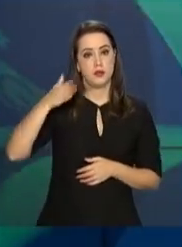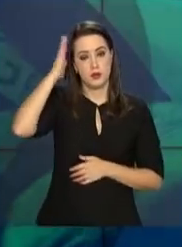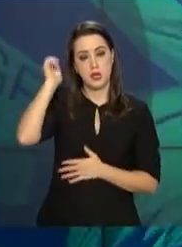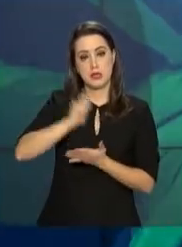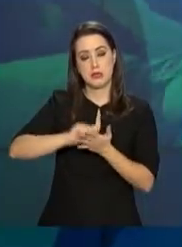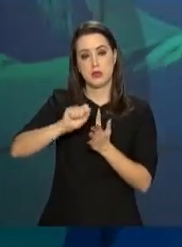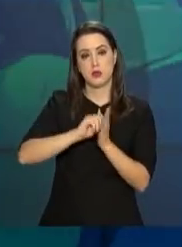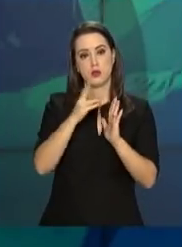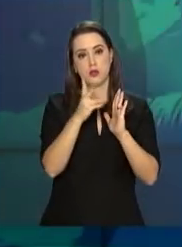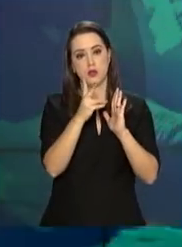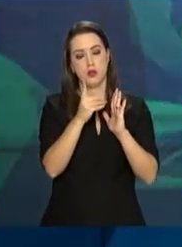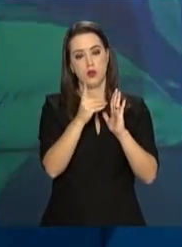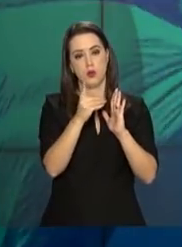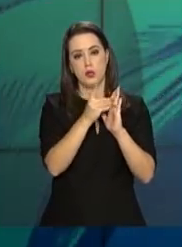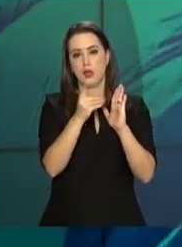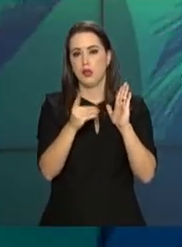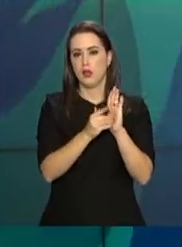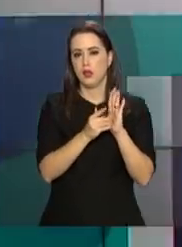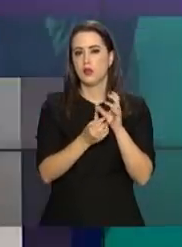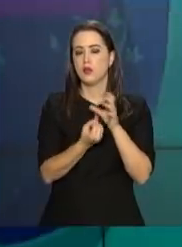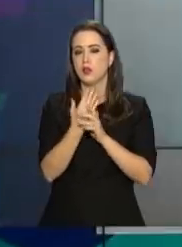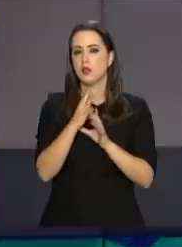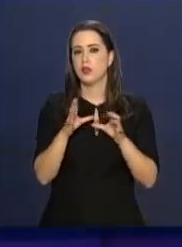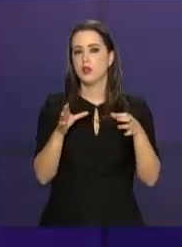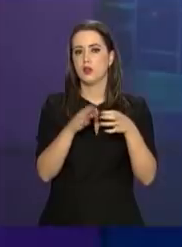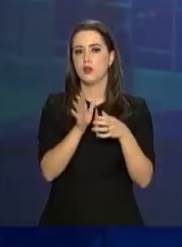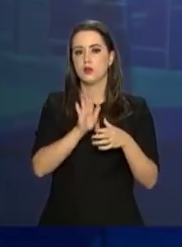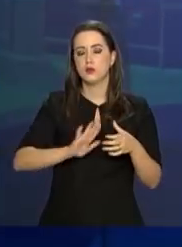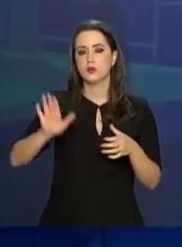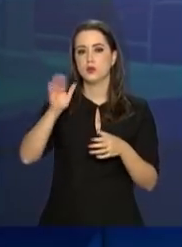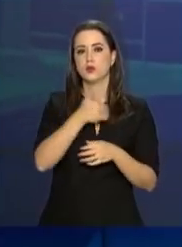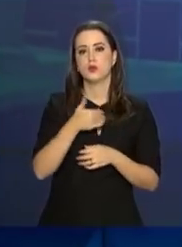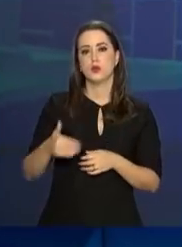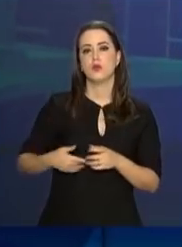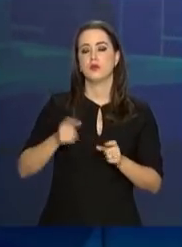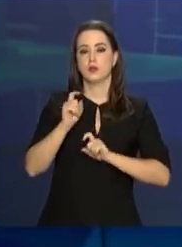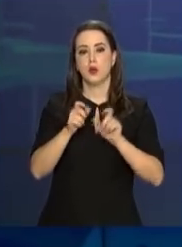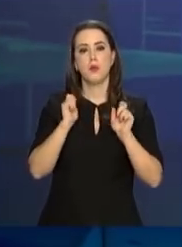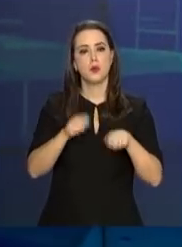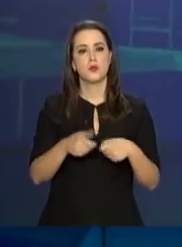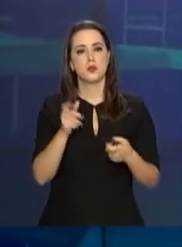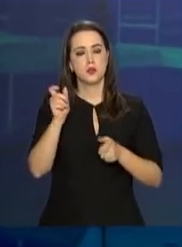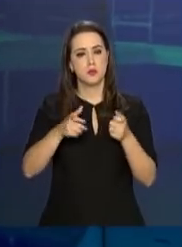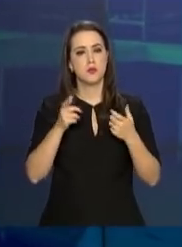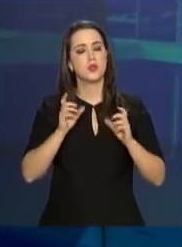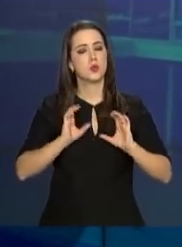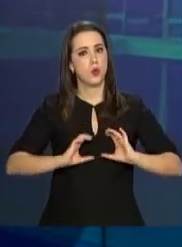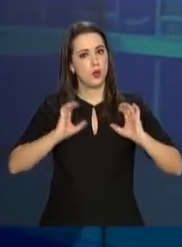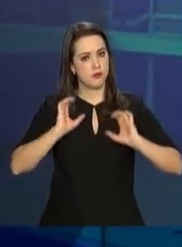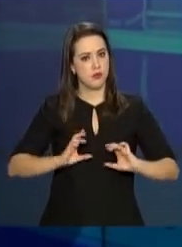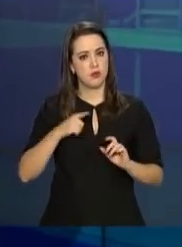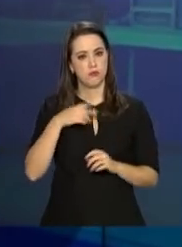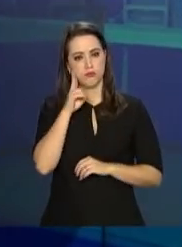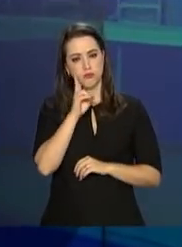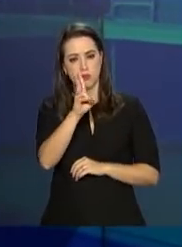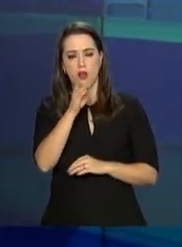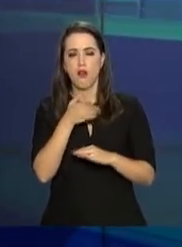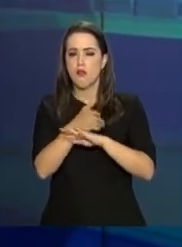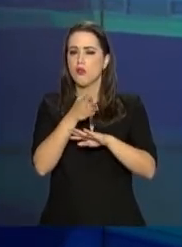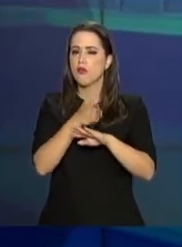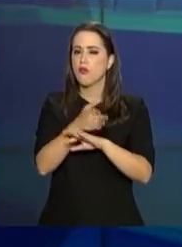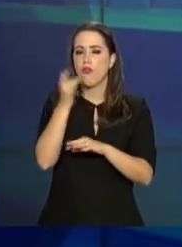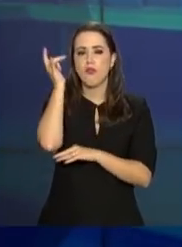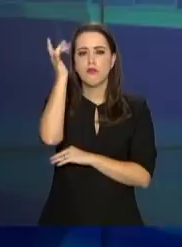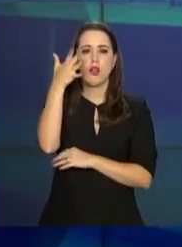pouco o Decreto que institui a rede nacional de governo digital que vai possibilitar que o cidadão tenha acesso com mais facilidade a